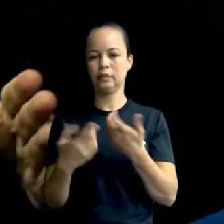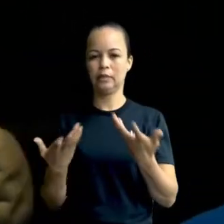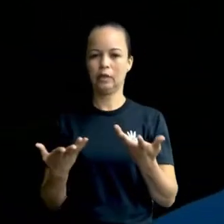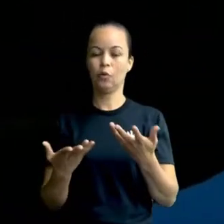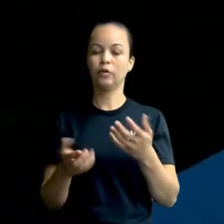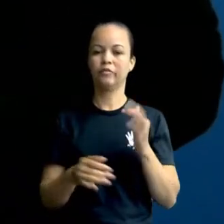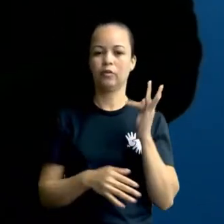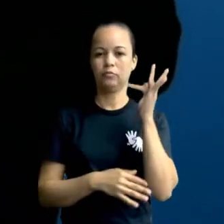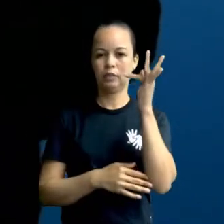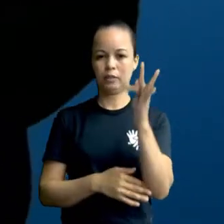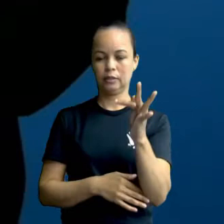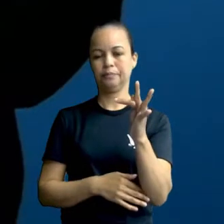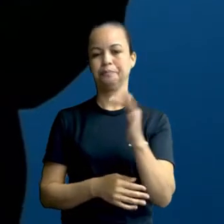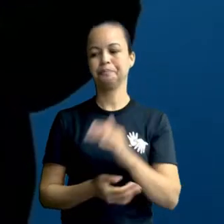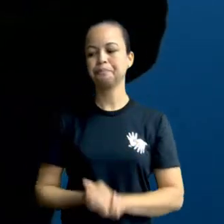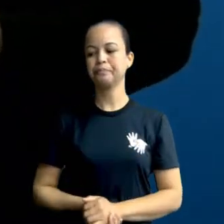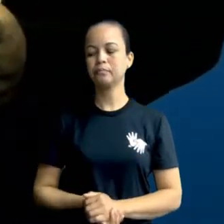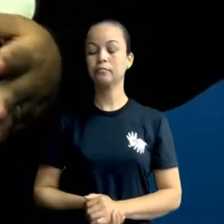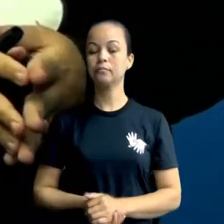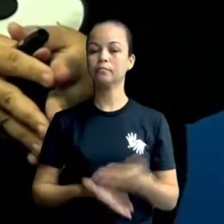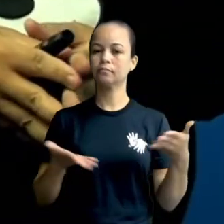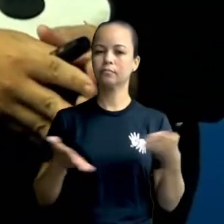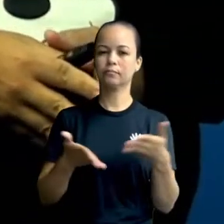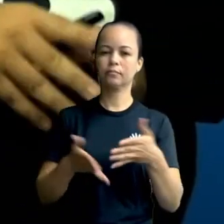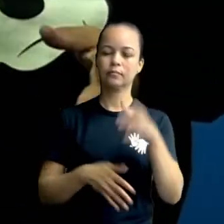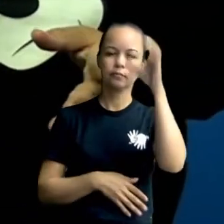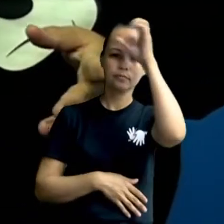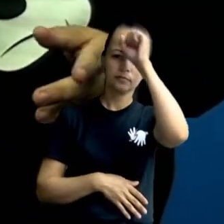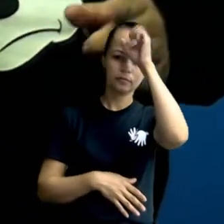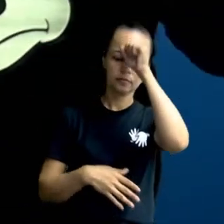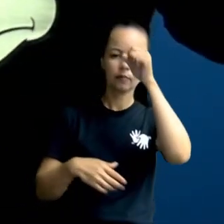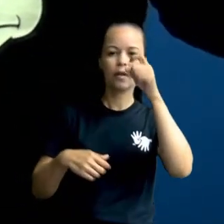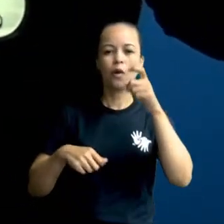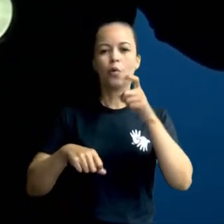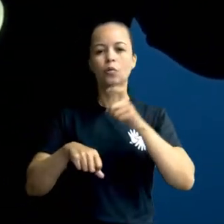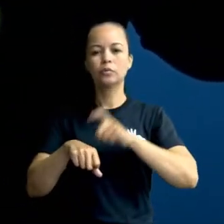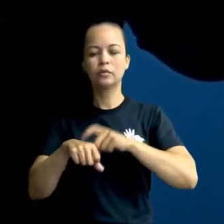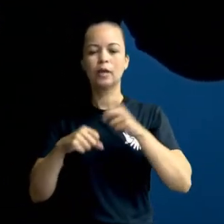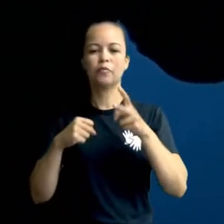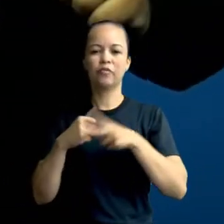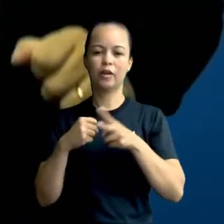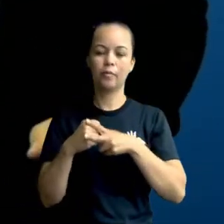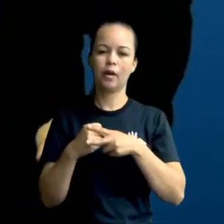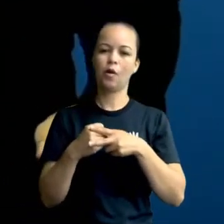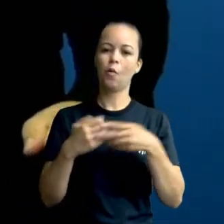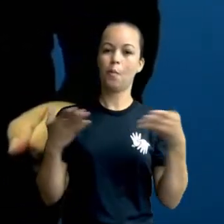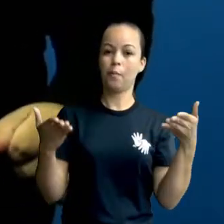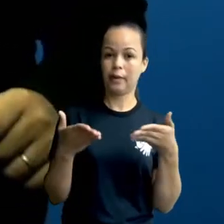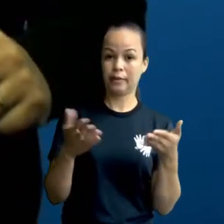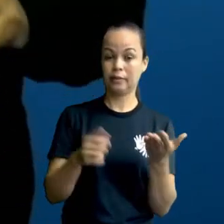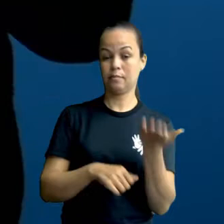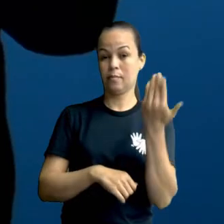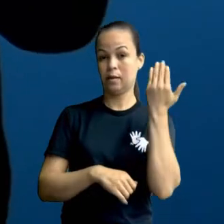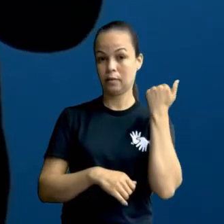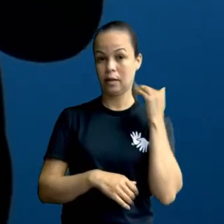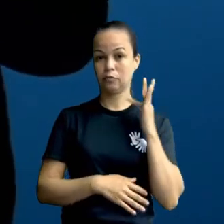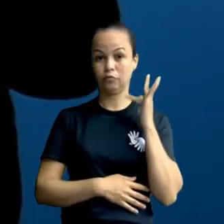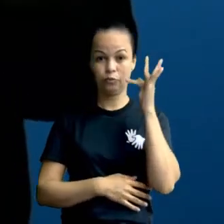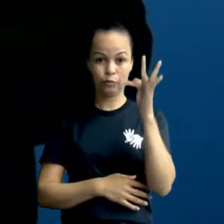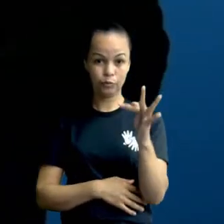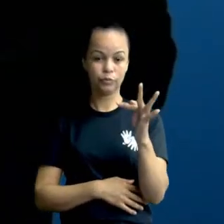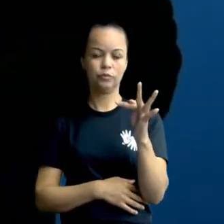futuro, tá bom? Agora que aprendemos os tempos verbais, presente, pretérito